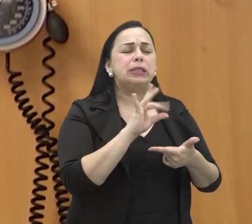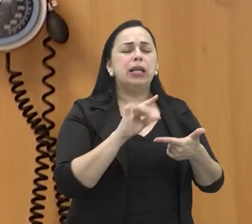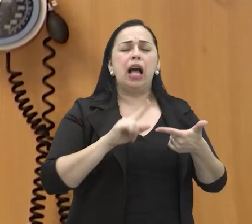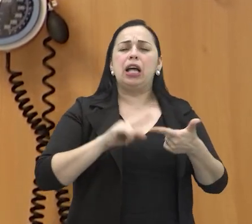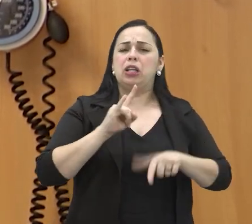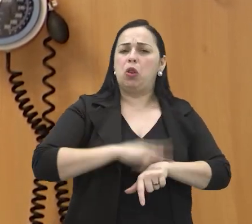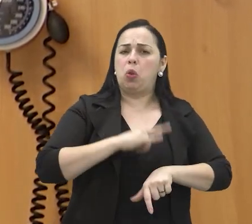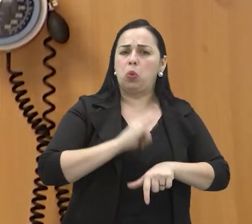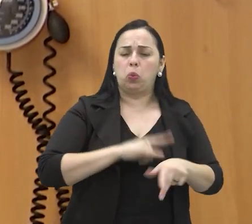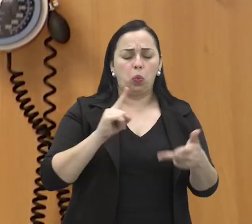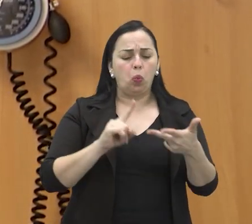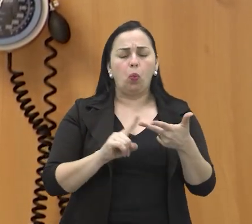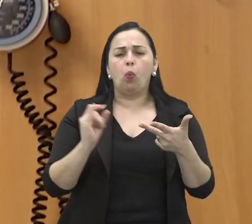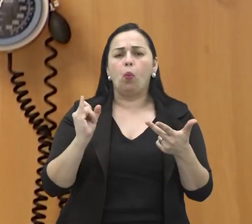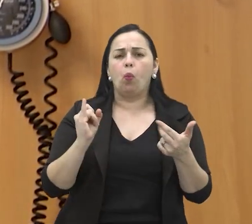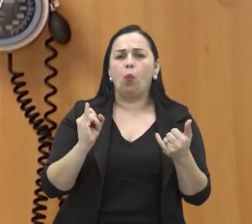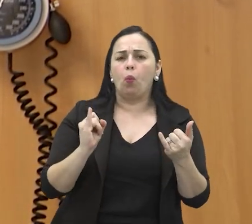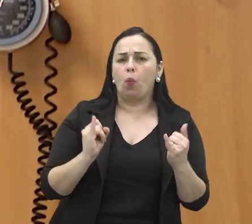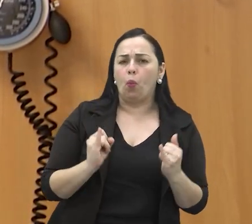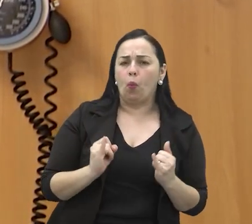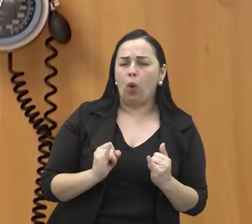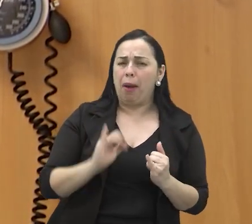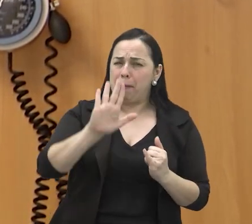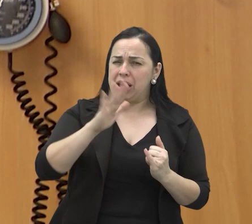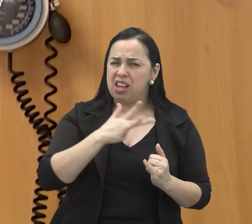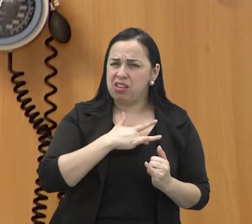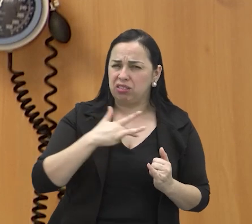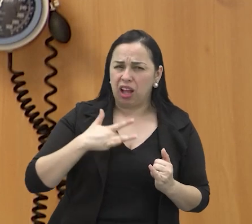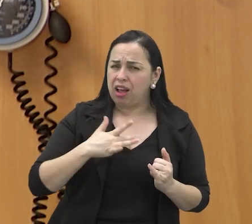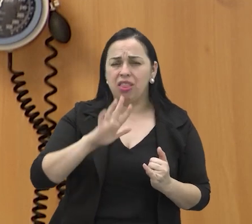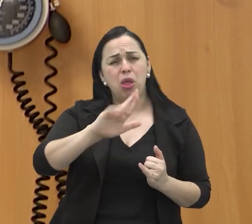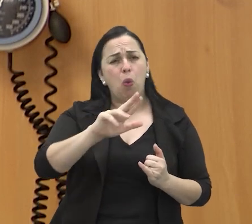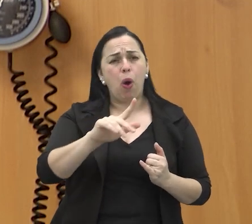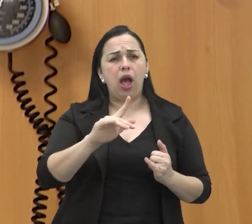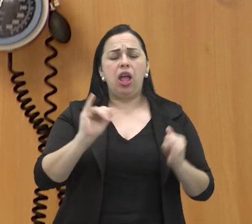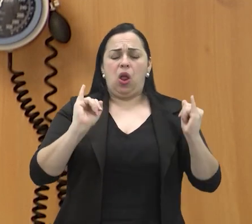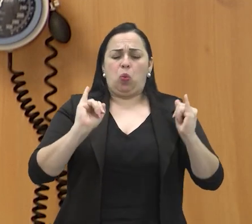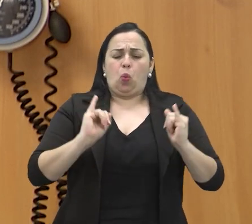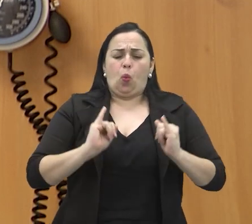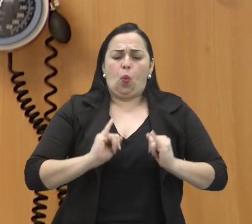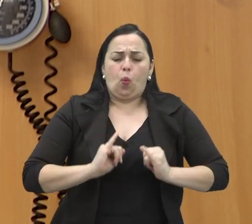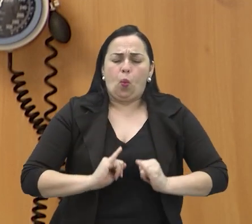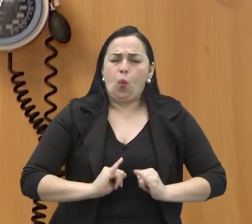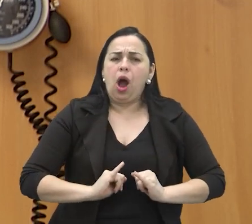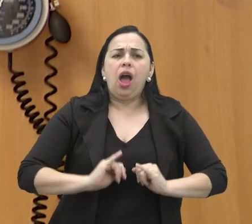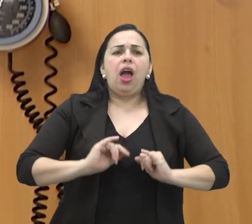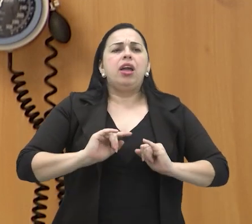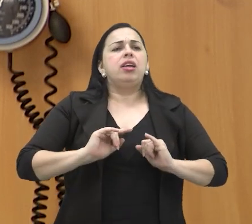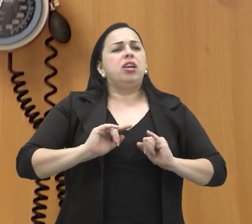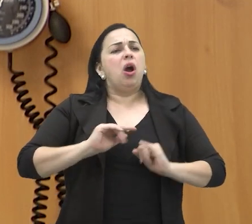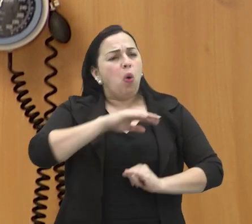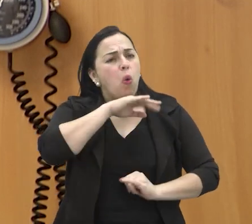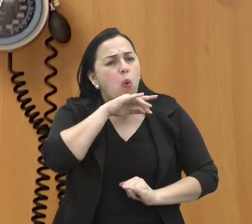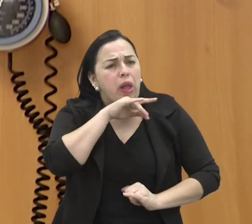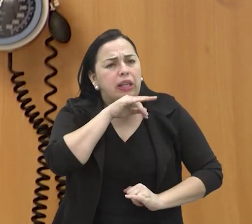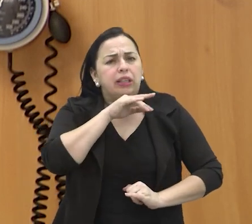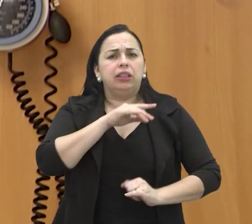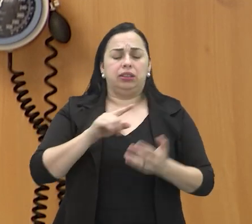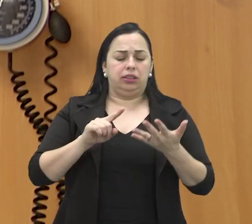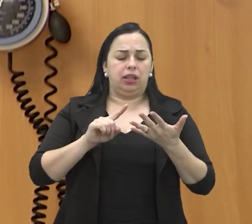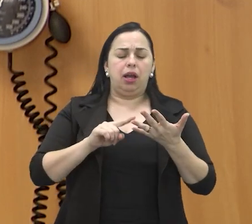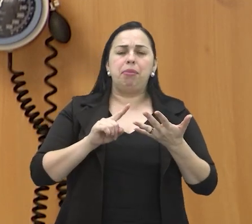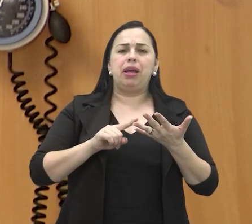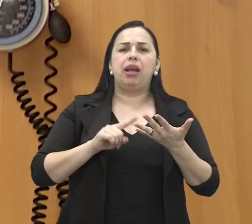mas ela não é uma perda de peso saudável, é uma perda de peso ruim, que ela perde massa muscular. E começa a acordar à noite para urinar assim do